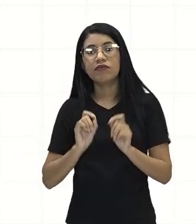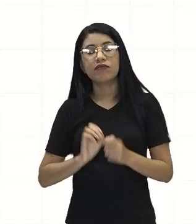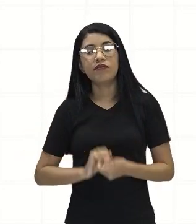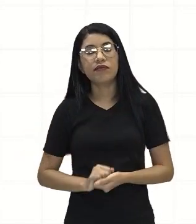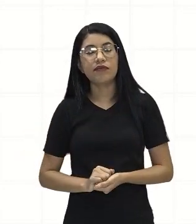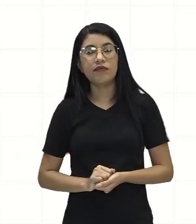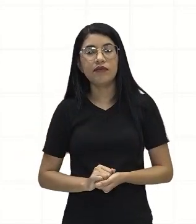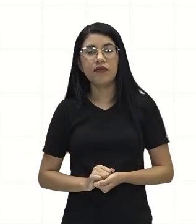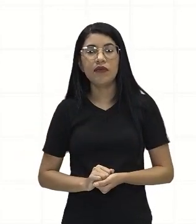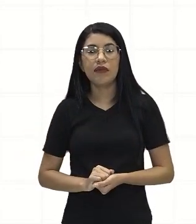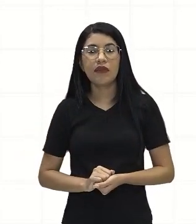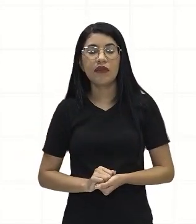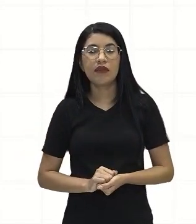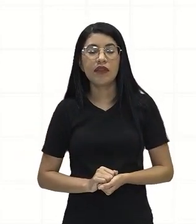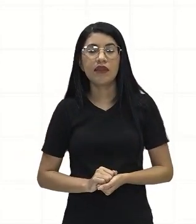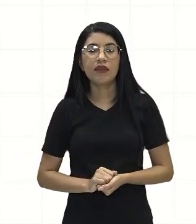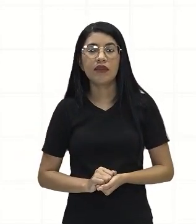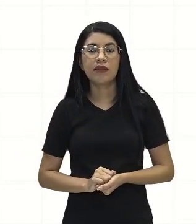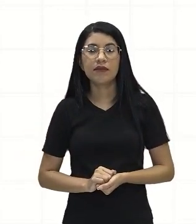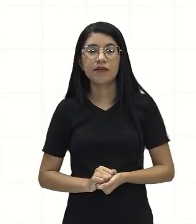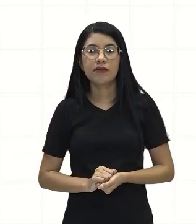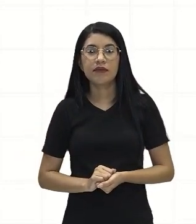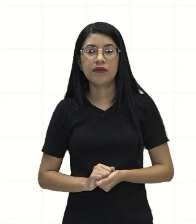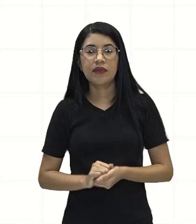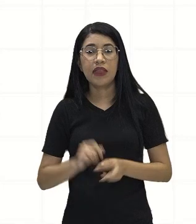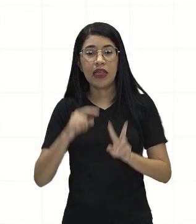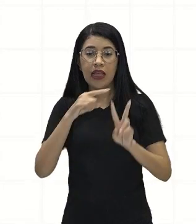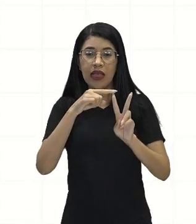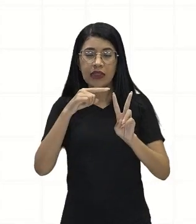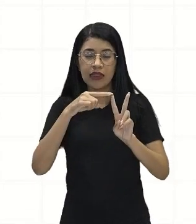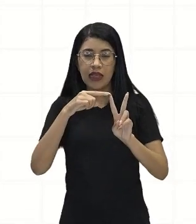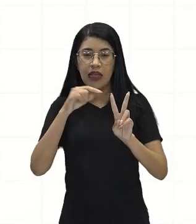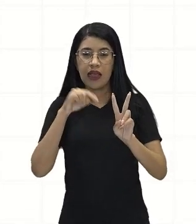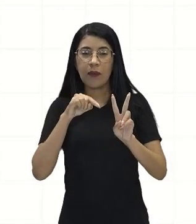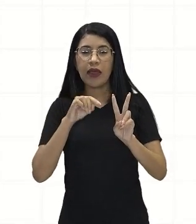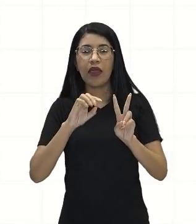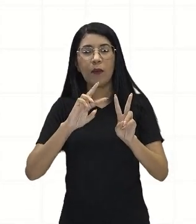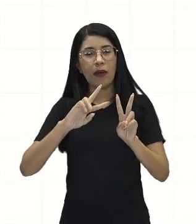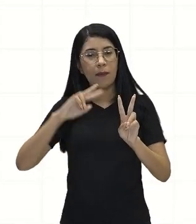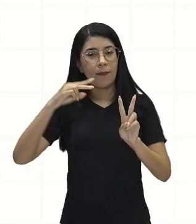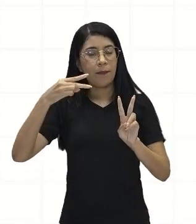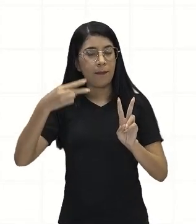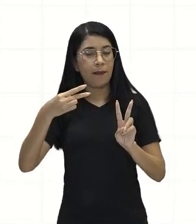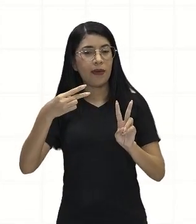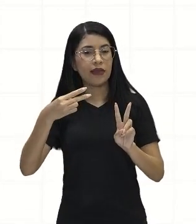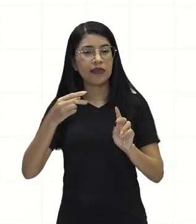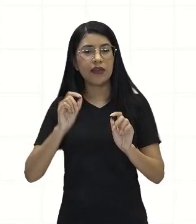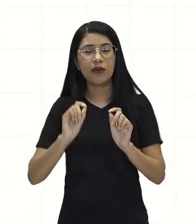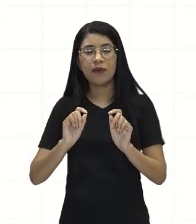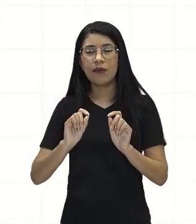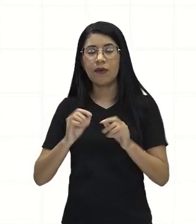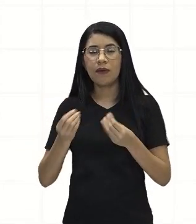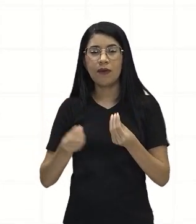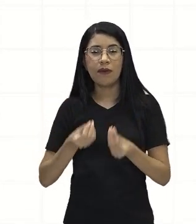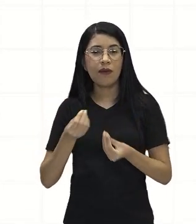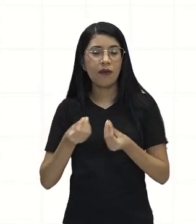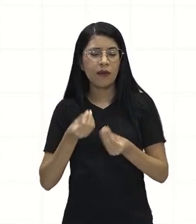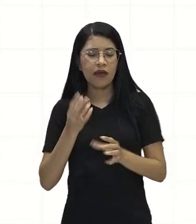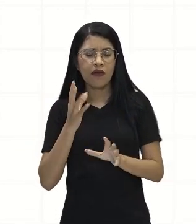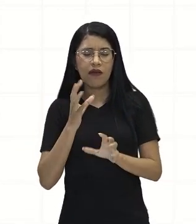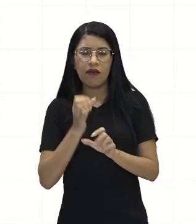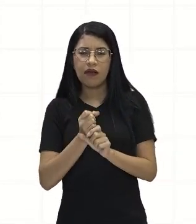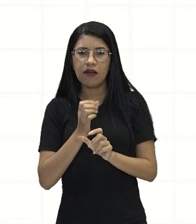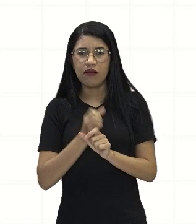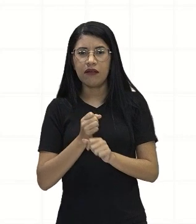quando nós tivermos no nosso radicando uma potência. Ah, professor, como é que a gente faz